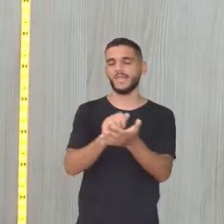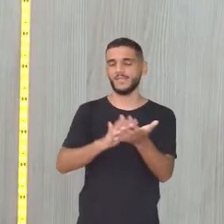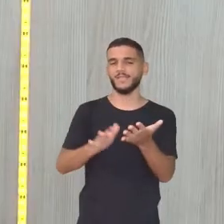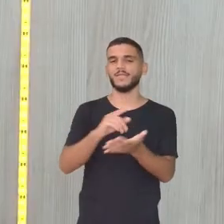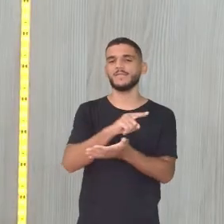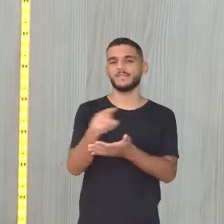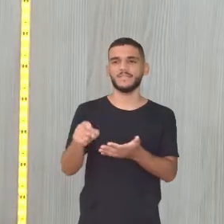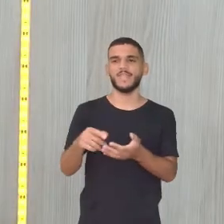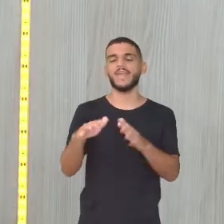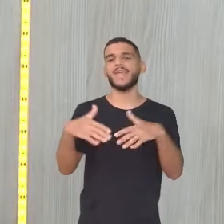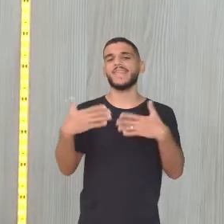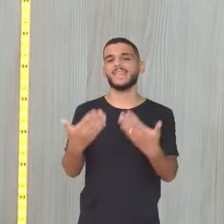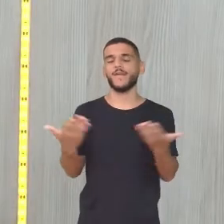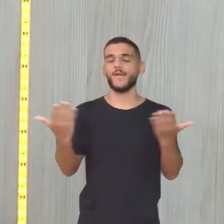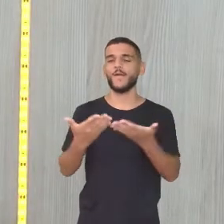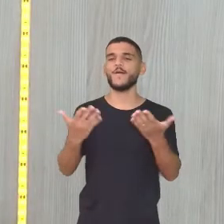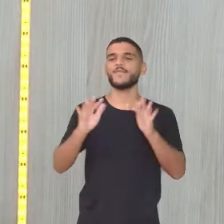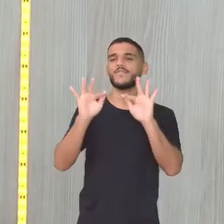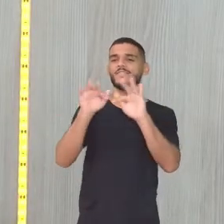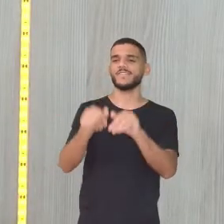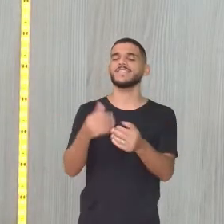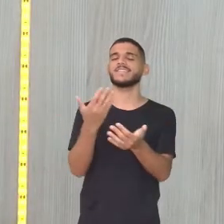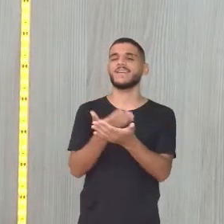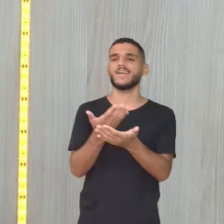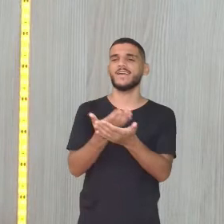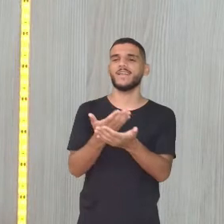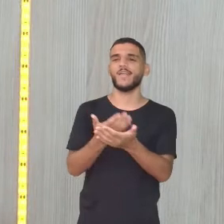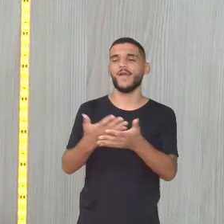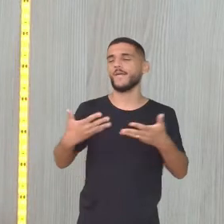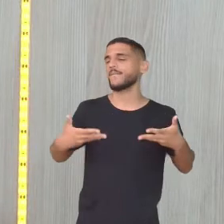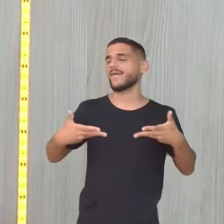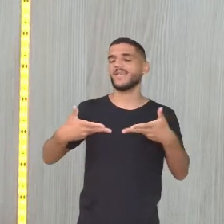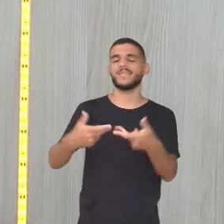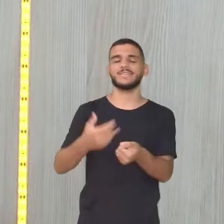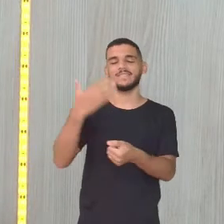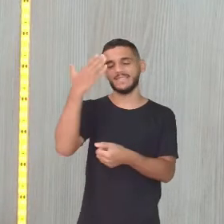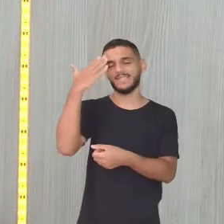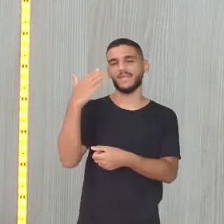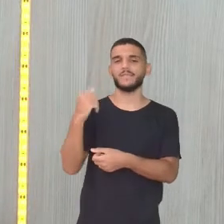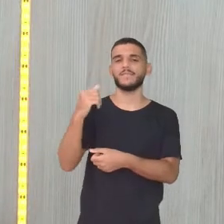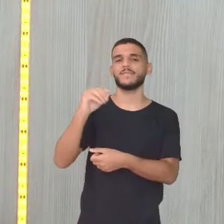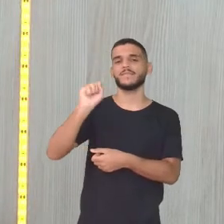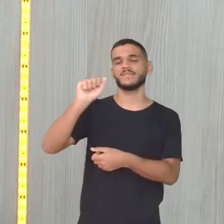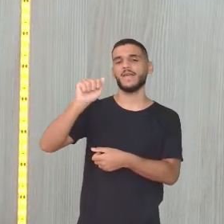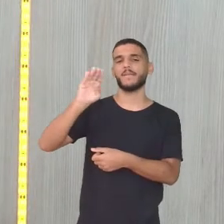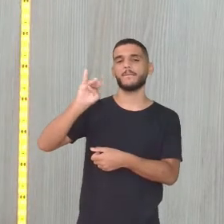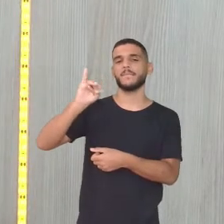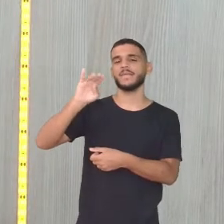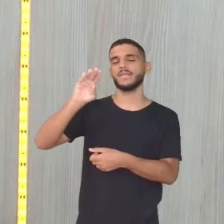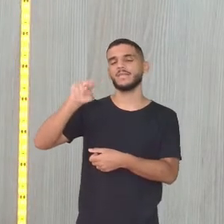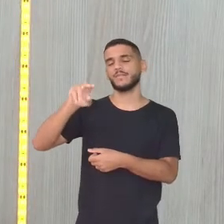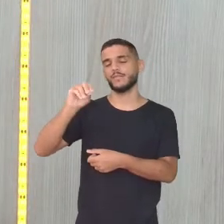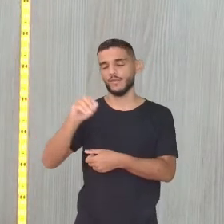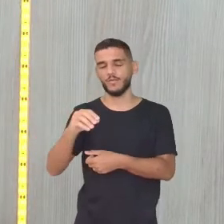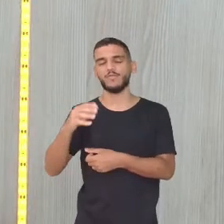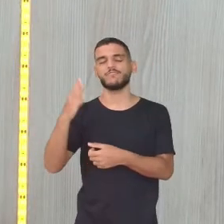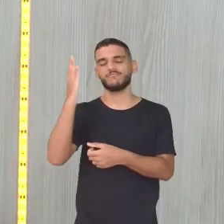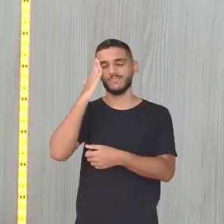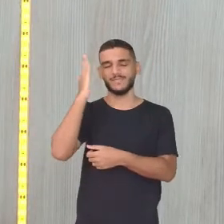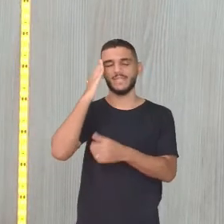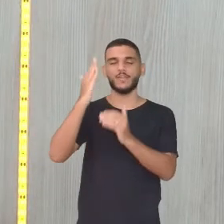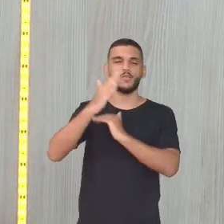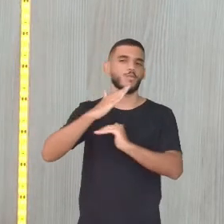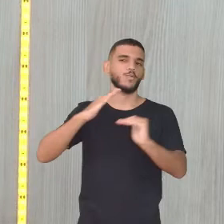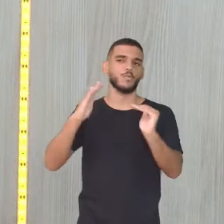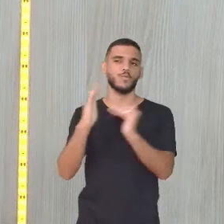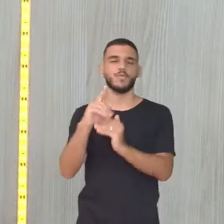pessoal, estamos encerrando a nossa aula, não é? Uma aula maravilhosa. Sabino aqui está entendendo tudinho. Espero que vocês que estejam assistindo